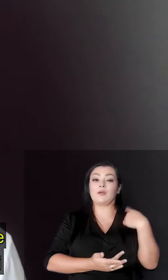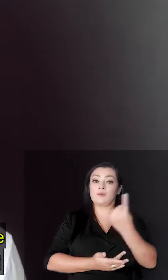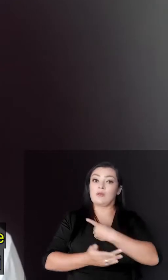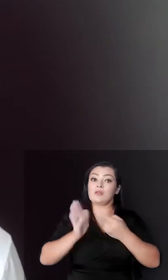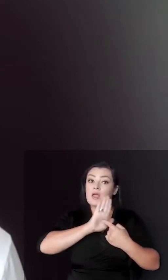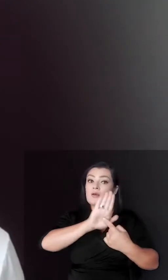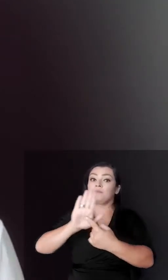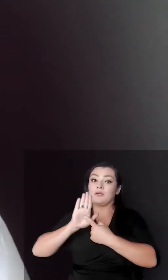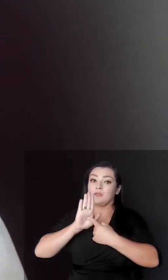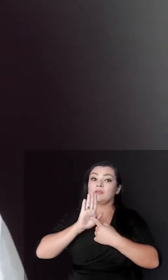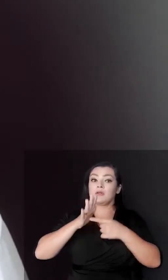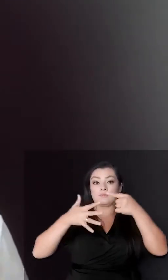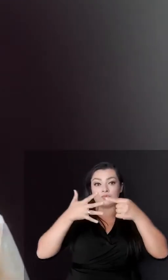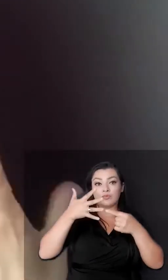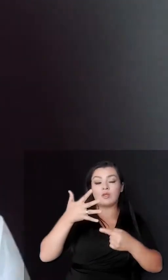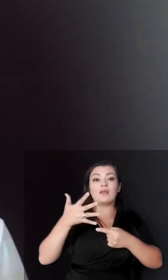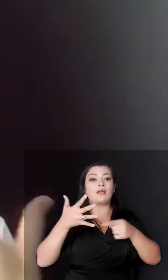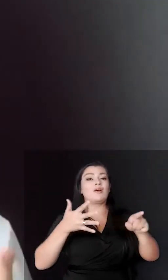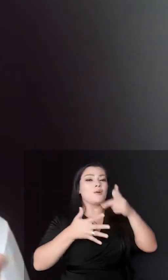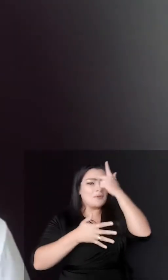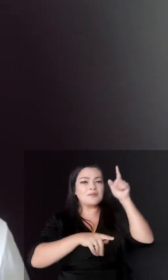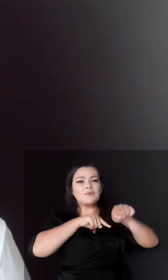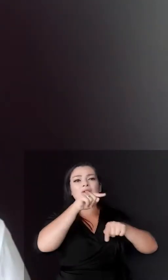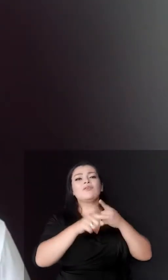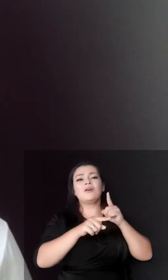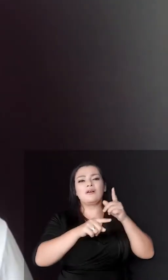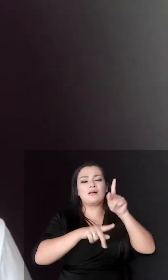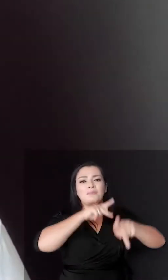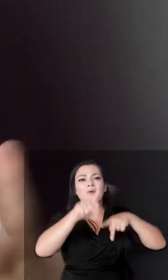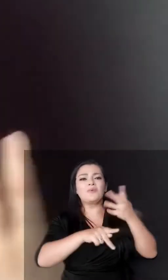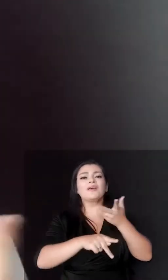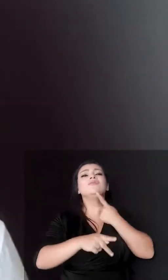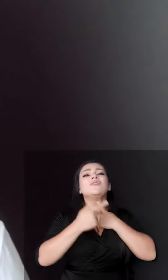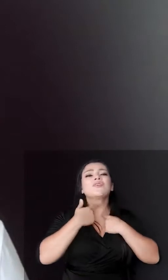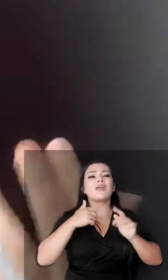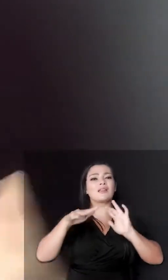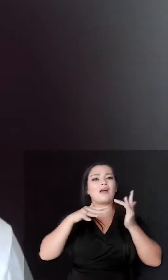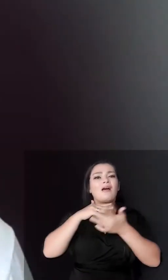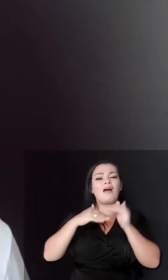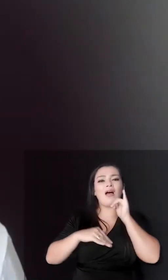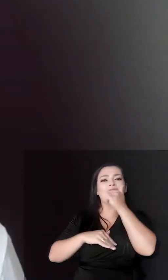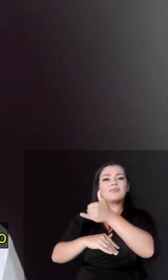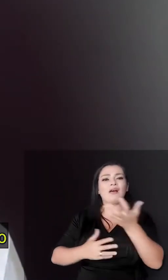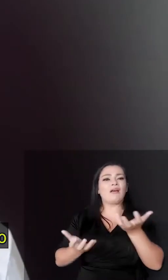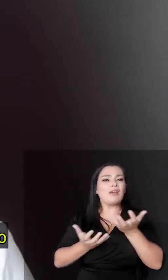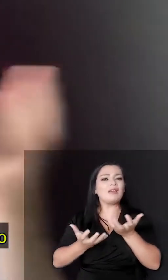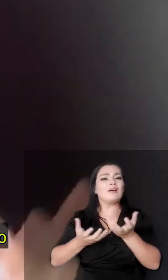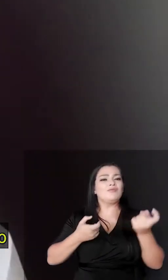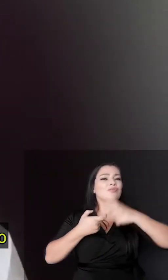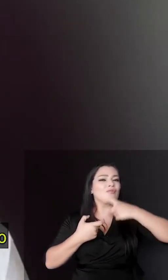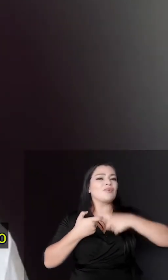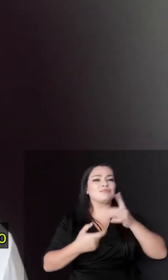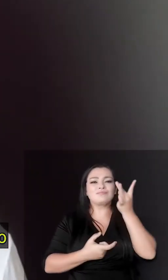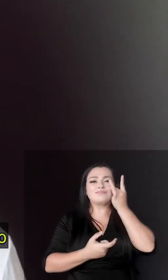também foi apresentado nas próprias expectativas que o público trazia para as redes sociais, para o site do museu e por